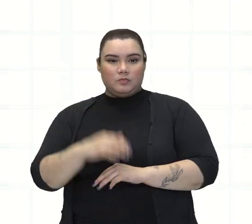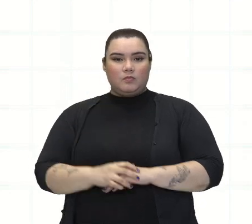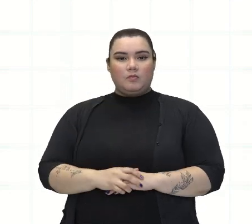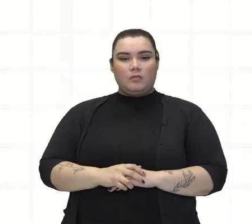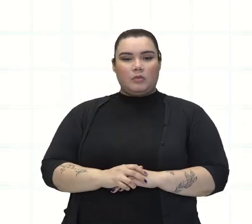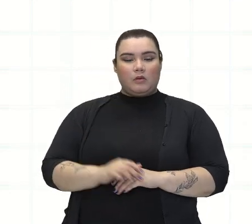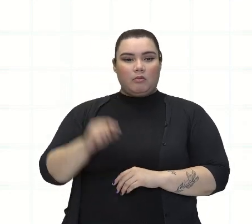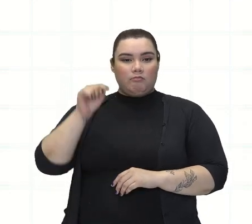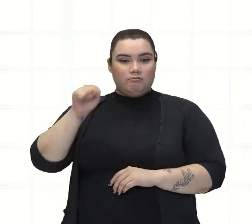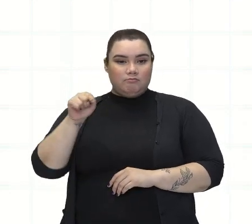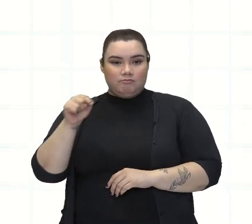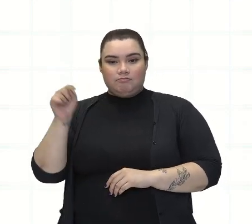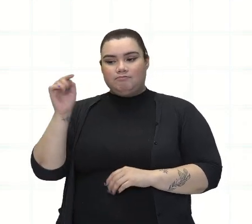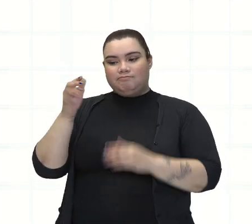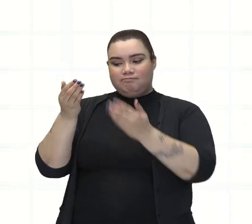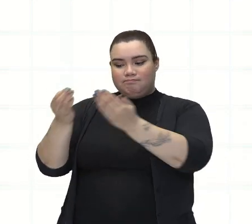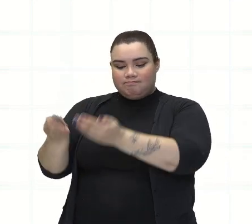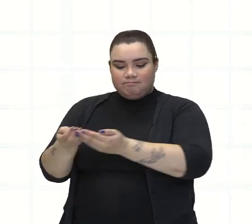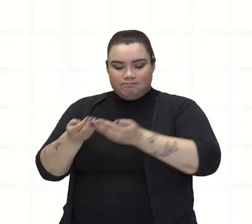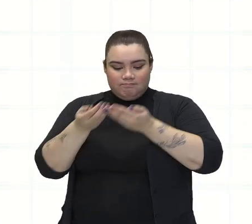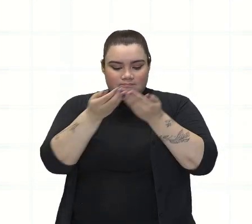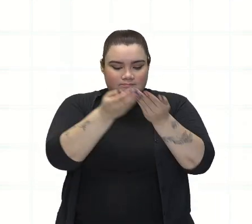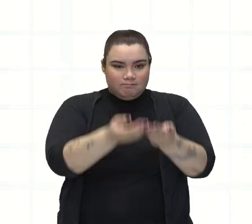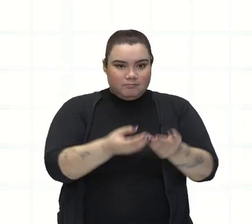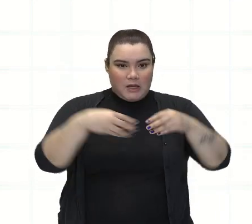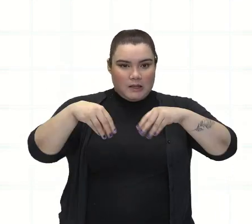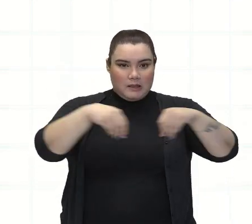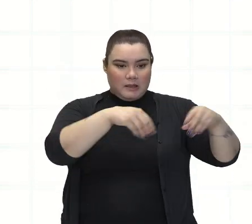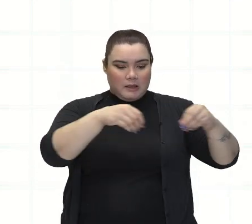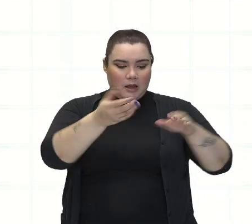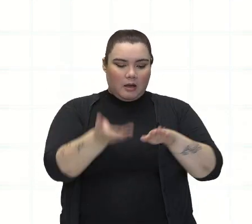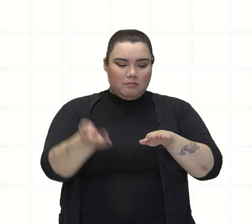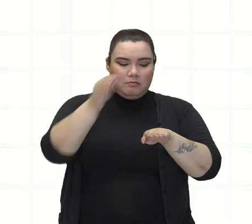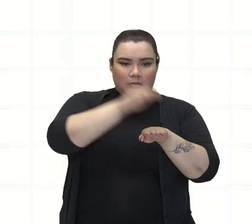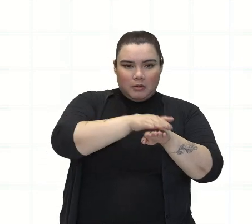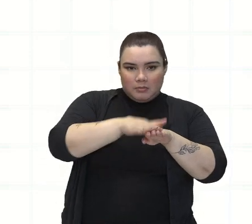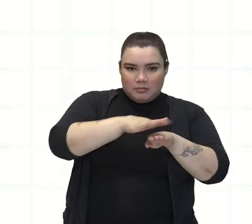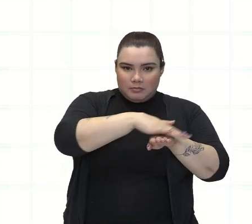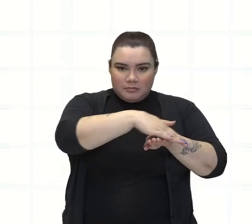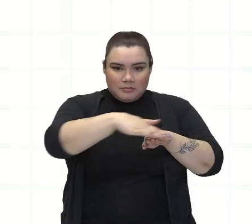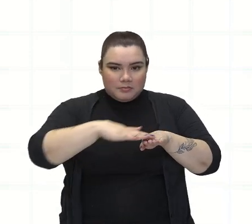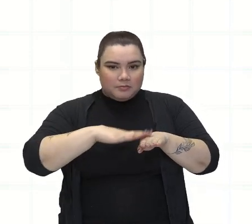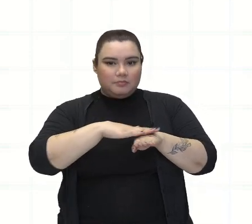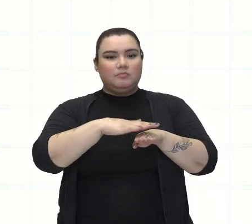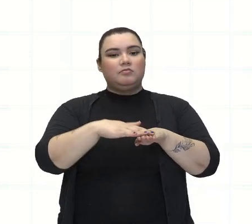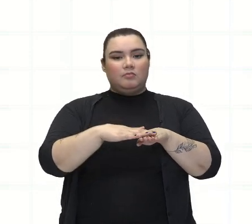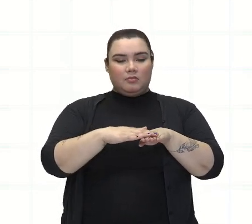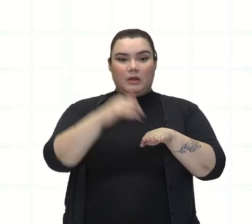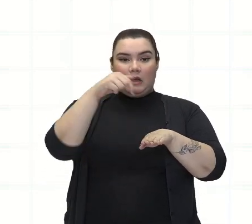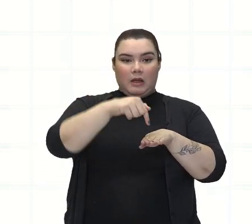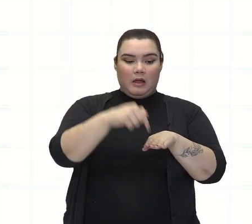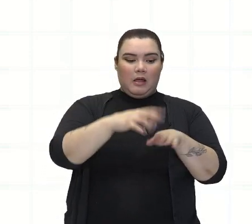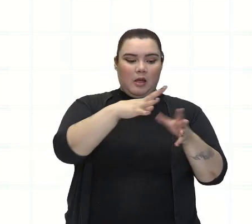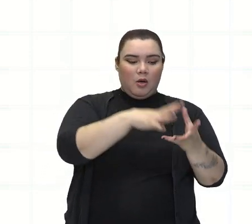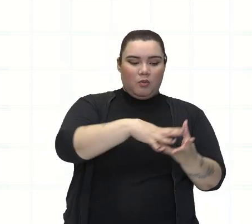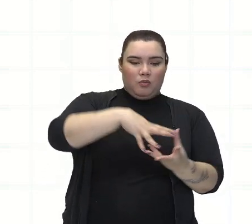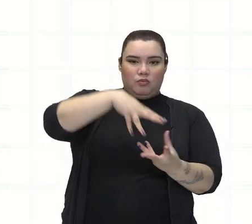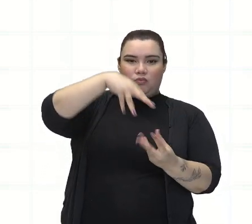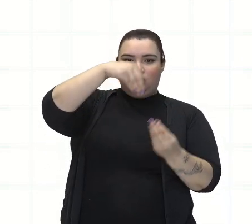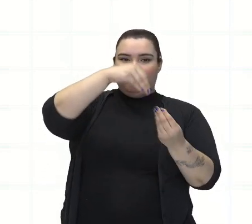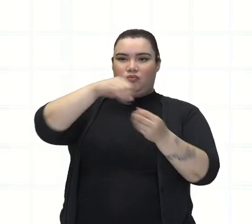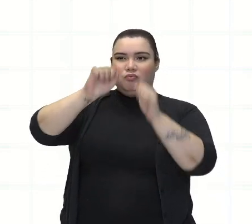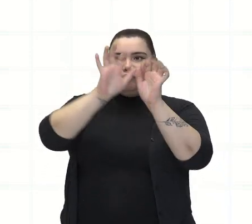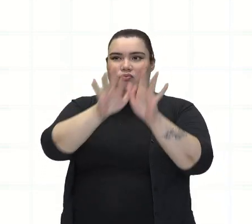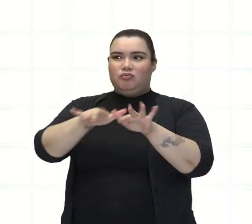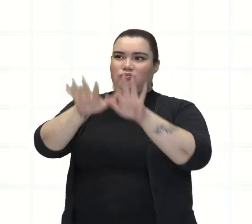O corpo Sacha enterrou. No jardim, a alma essa voou para